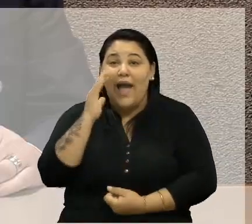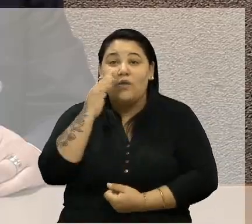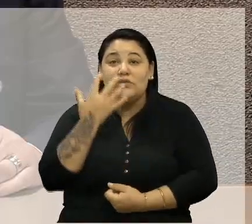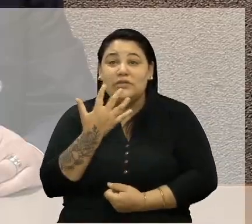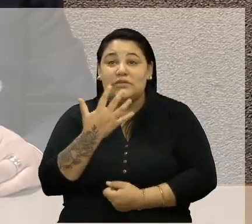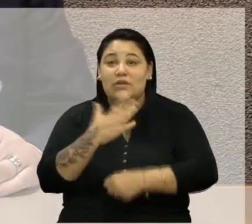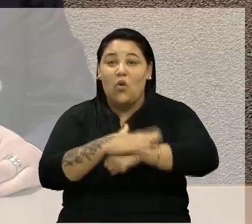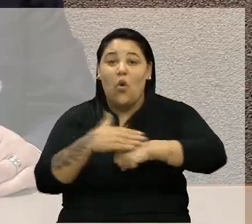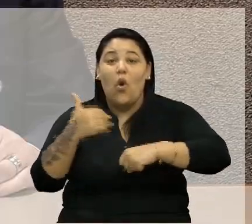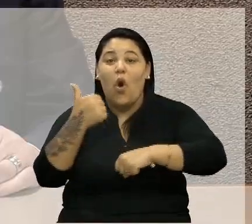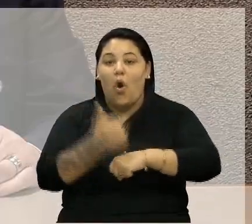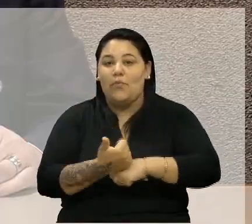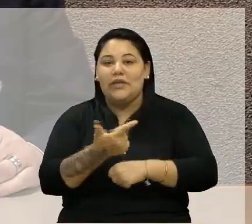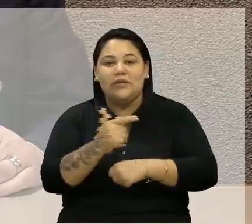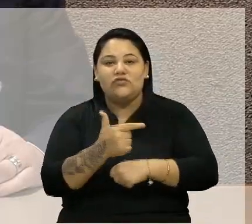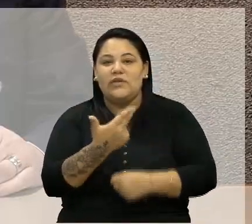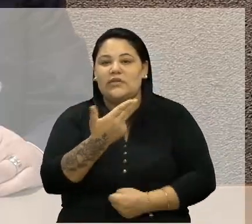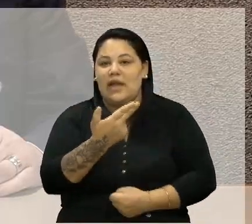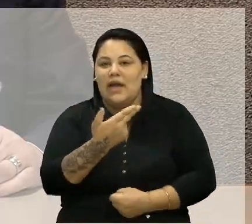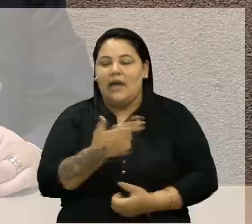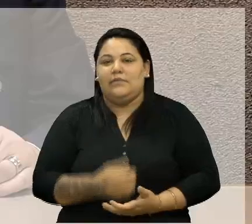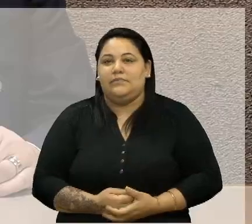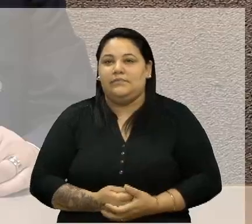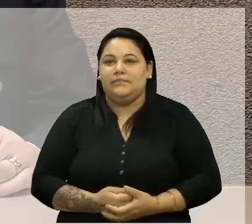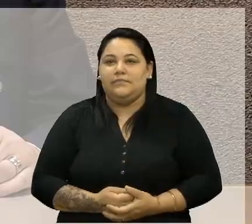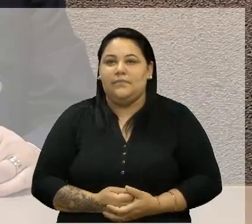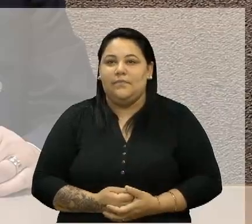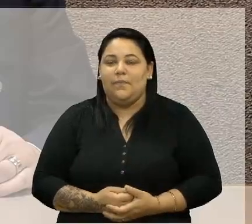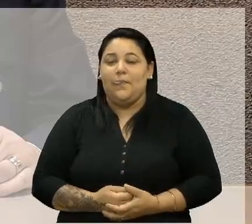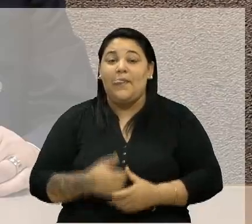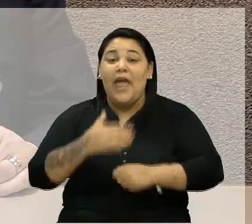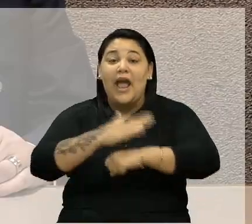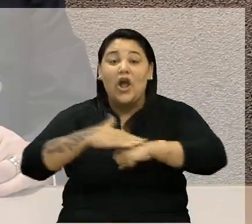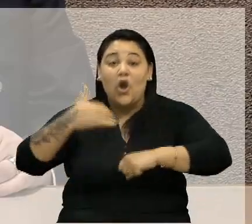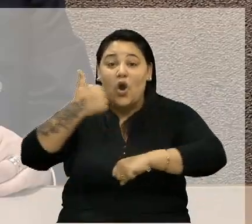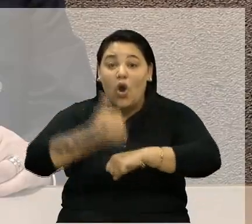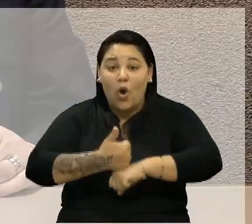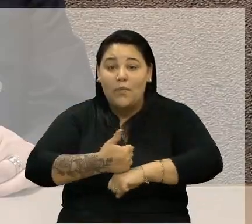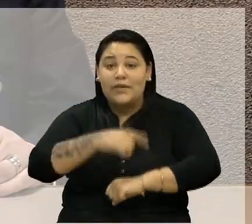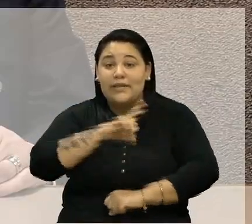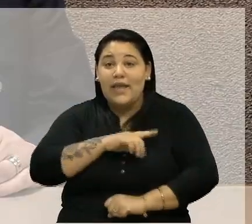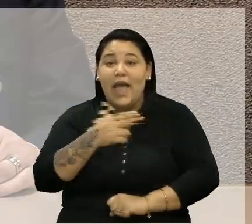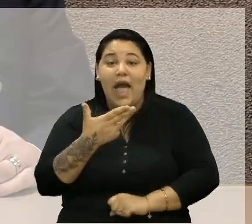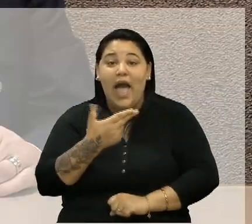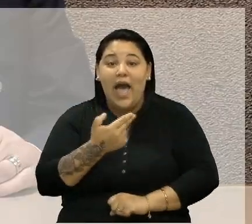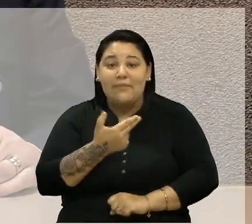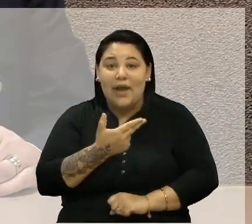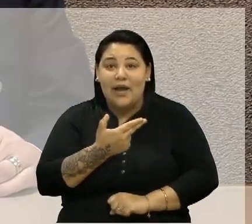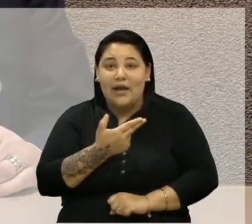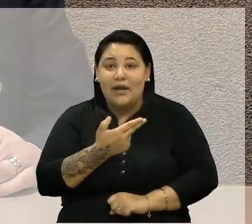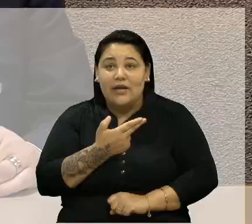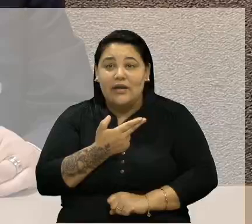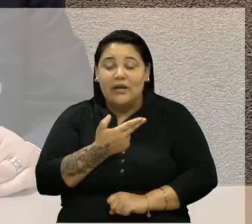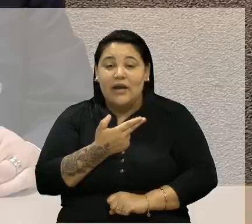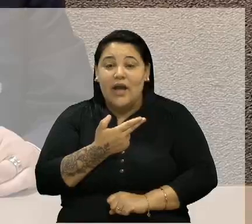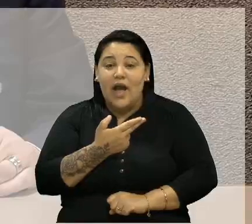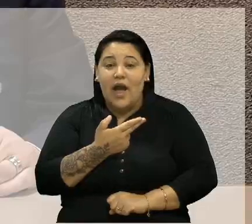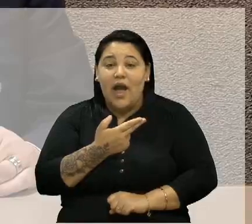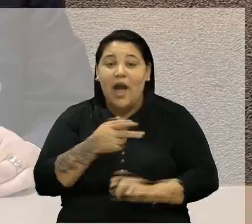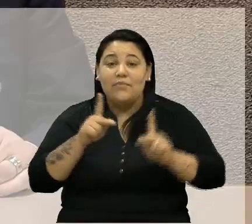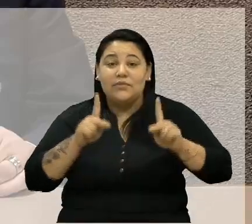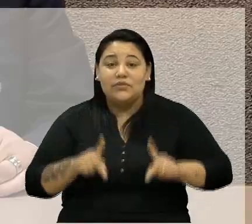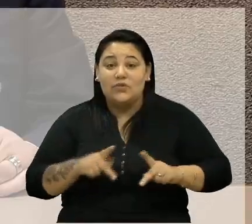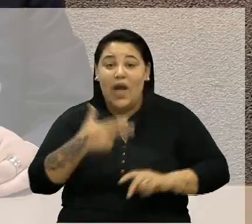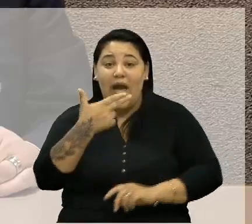golpe sem arma. Golpe é quando existem armas. Quando as pessoas se armam e vão